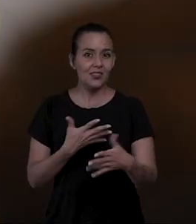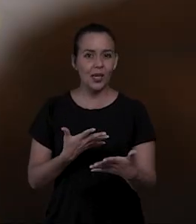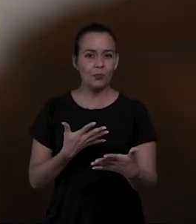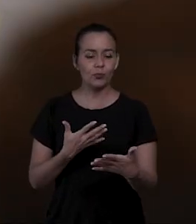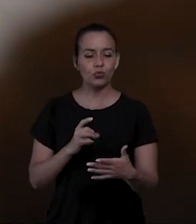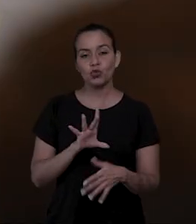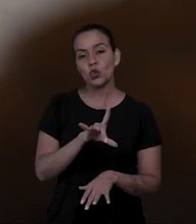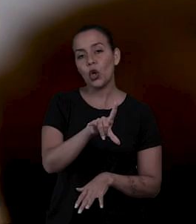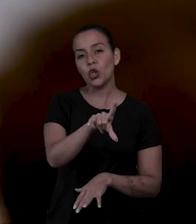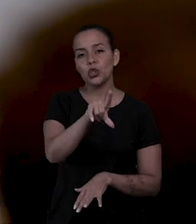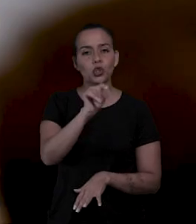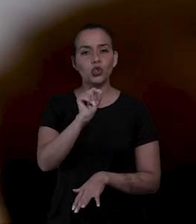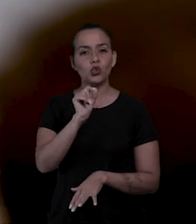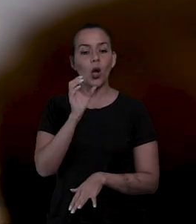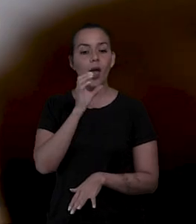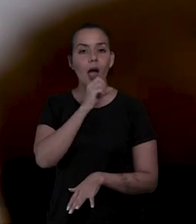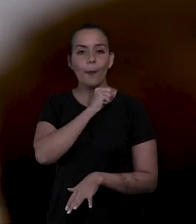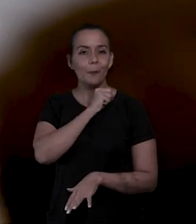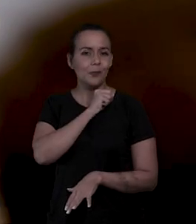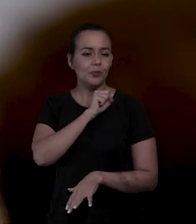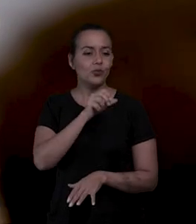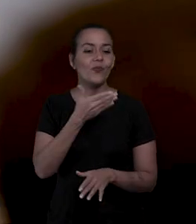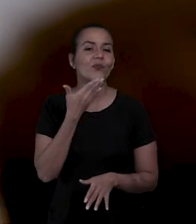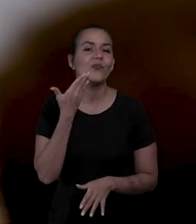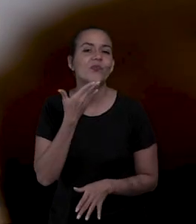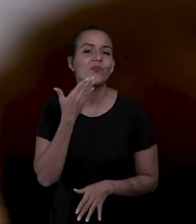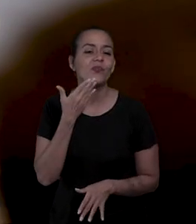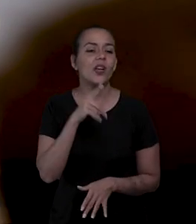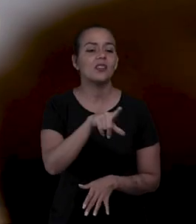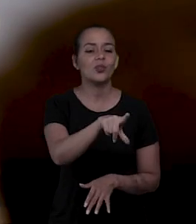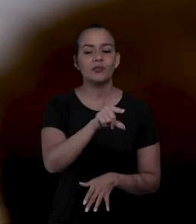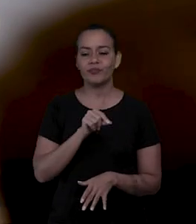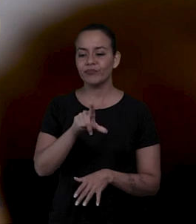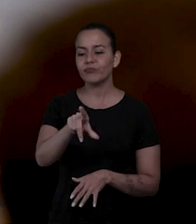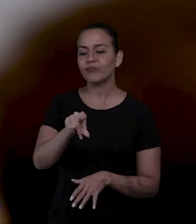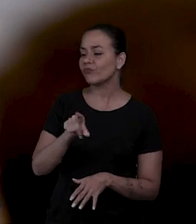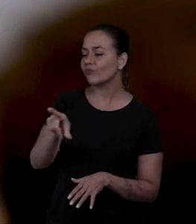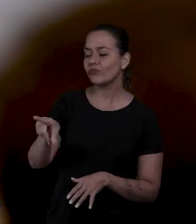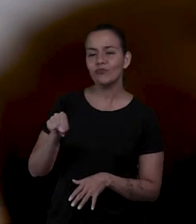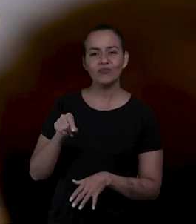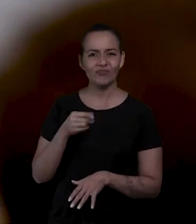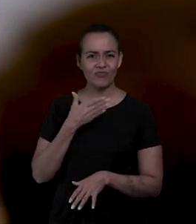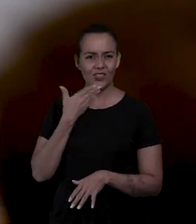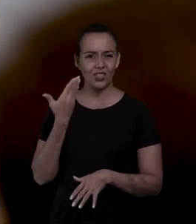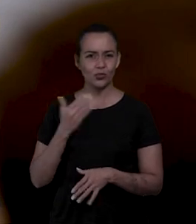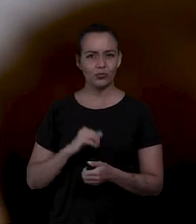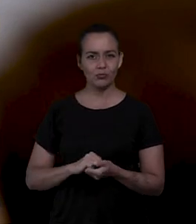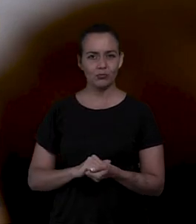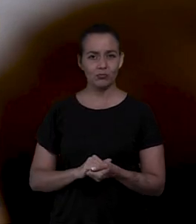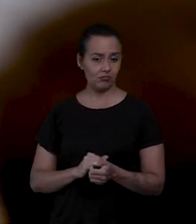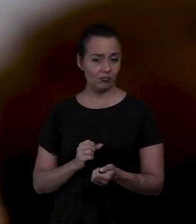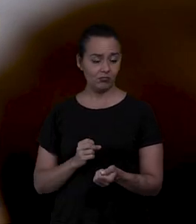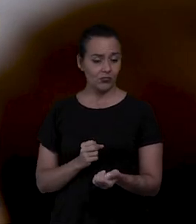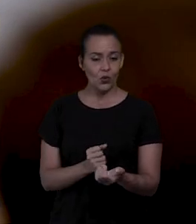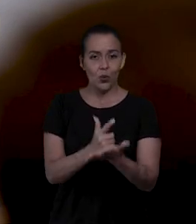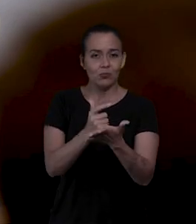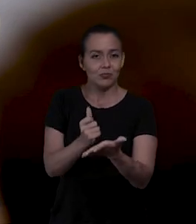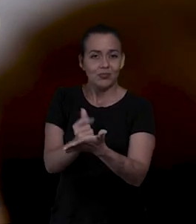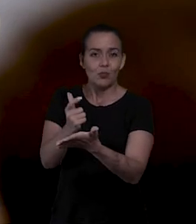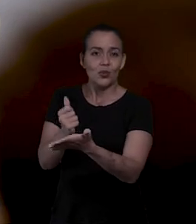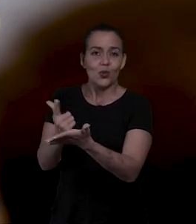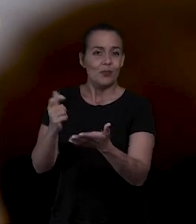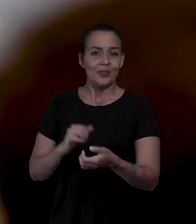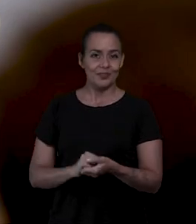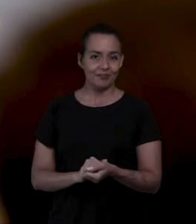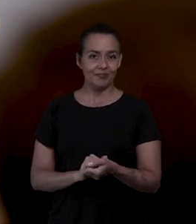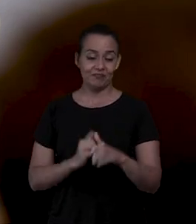escolhas. E ao não ter tempo, a gente muitas vezes escolhe apenas aquilo que está mais cômodo, que está mais